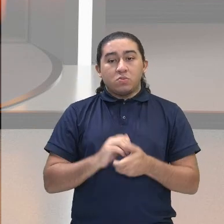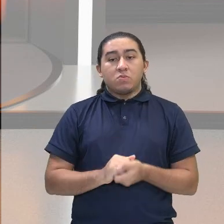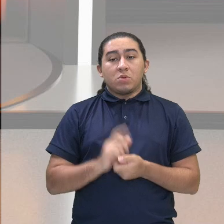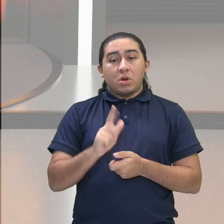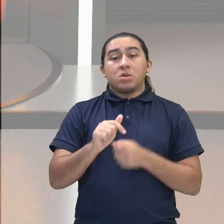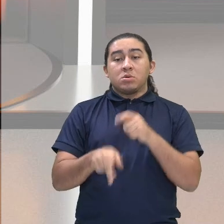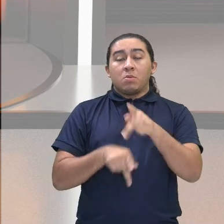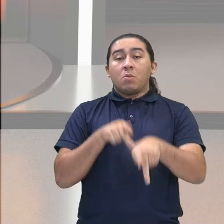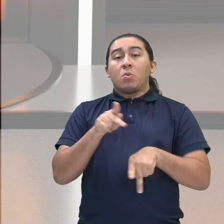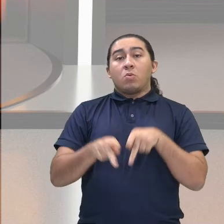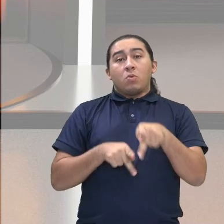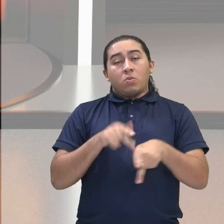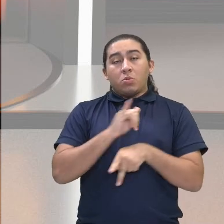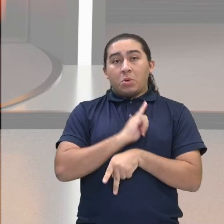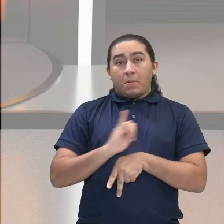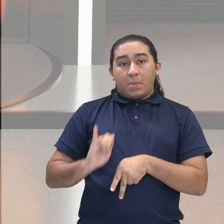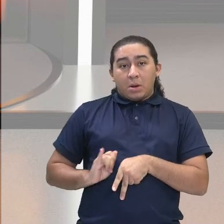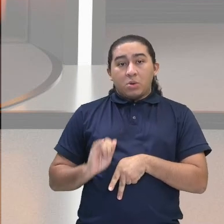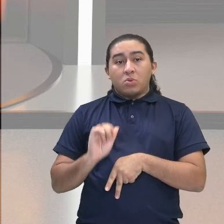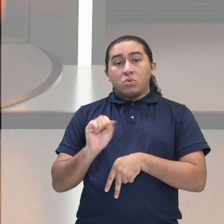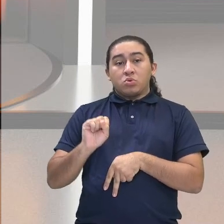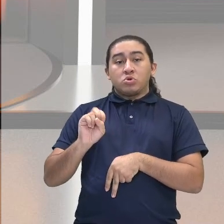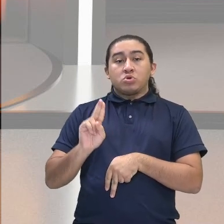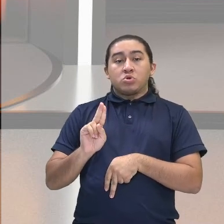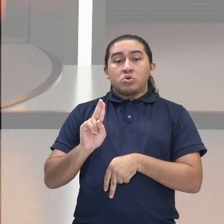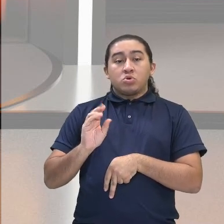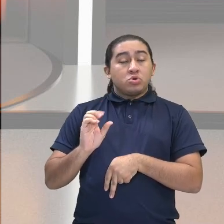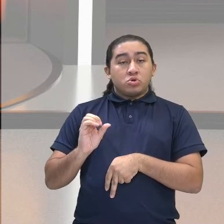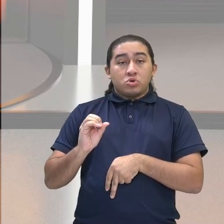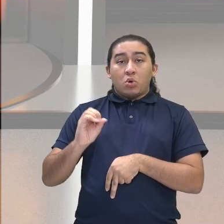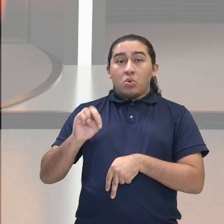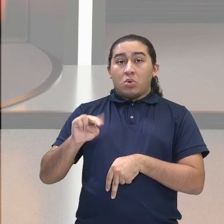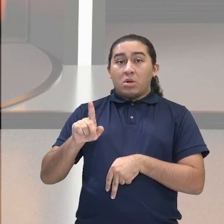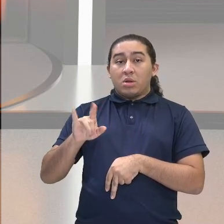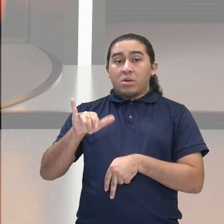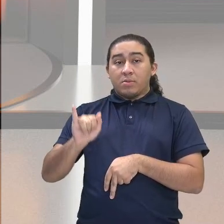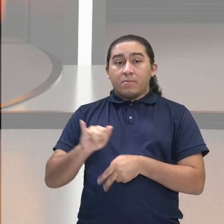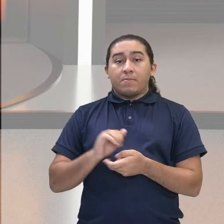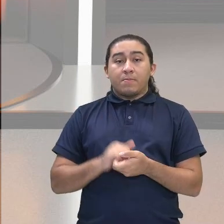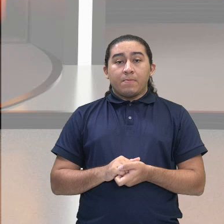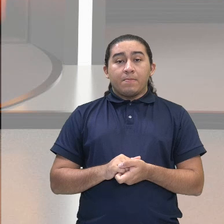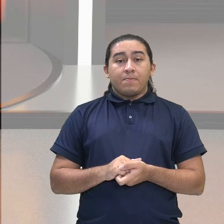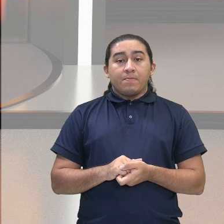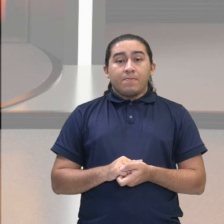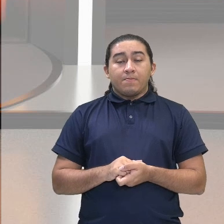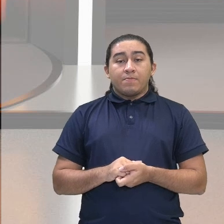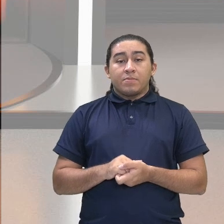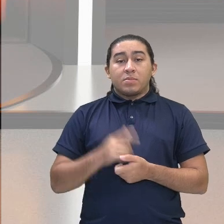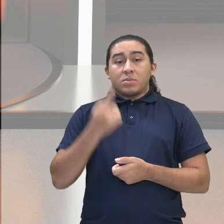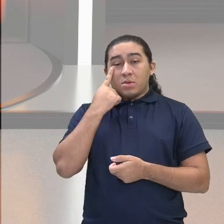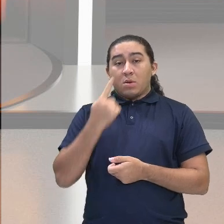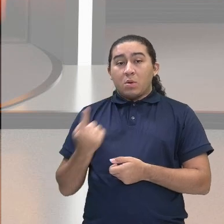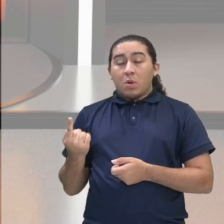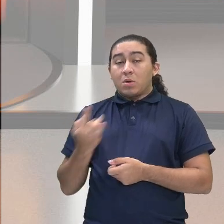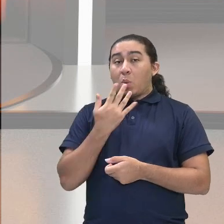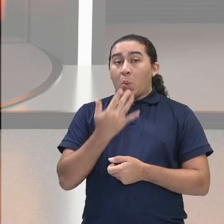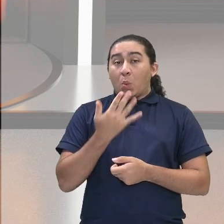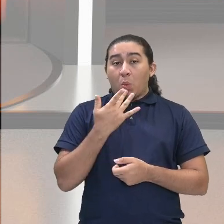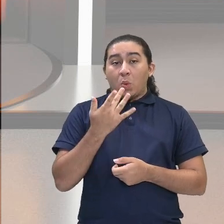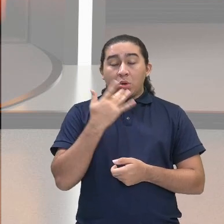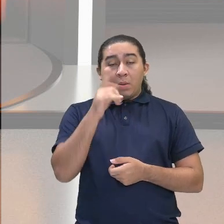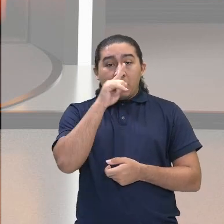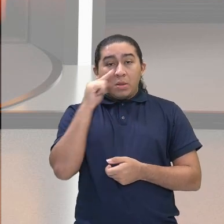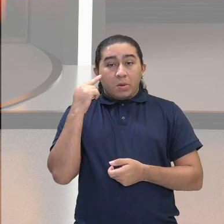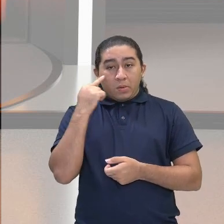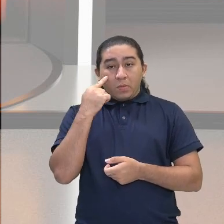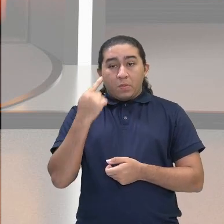Esse império, o Império Songhai, está ali, ó, pegando uma região muito grande, ele pega Mali,